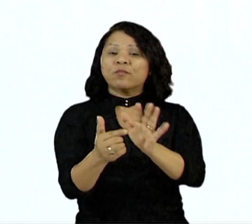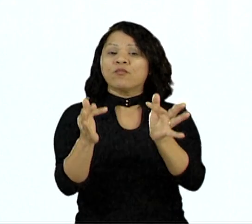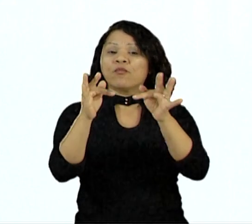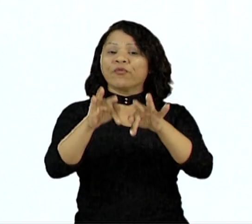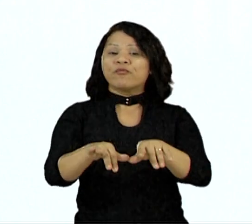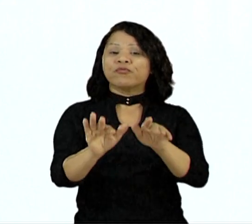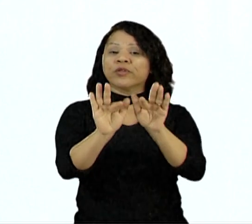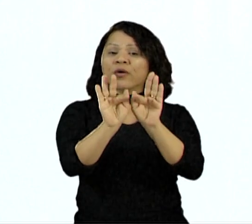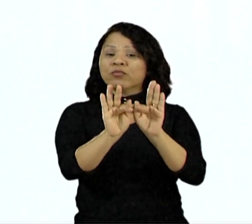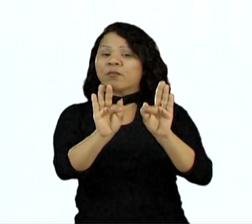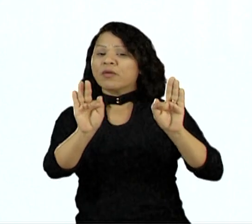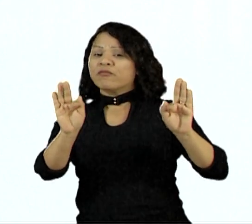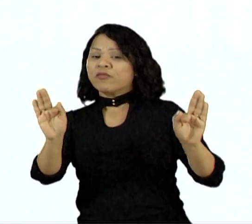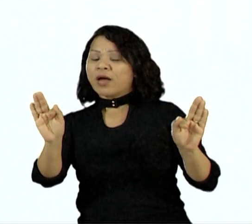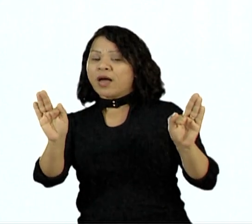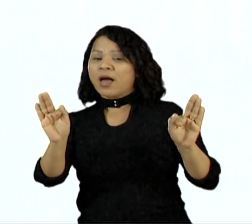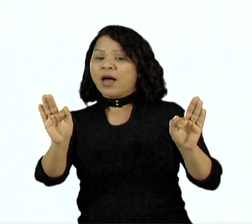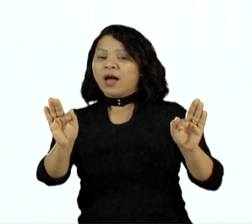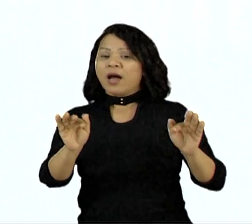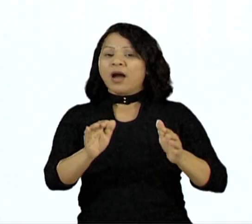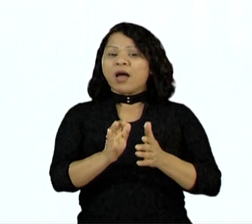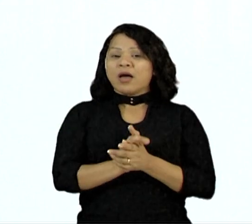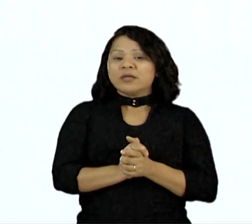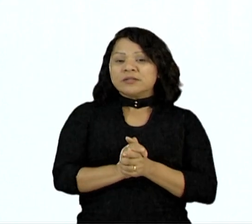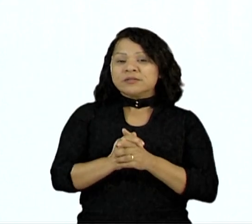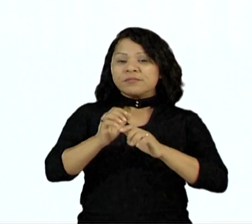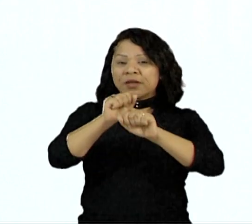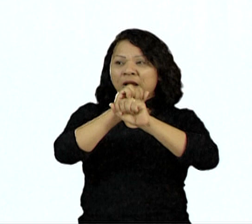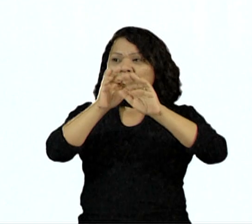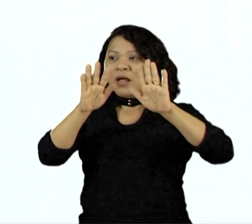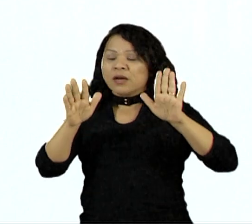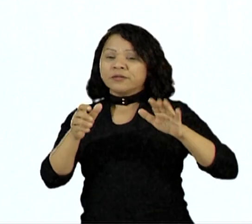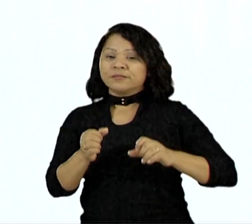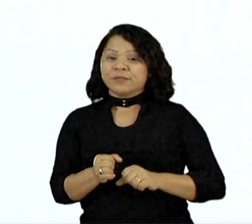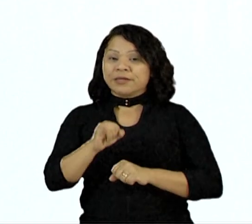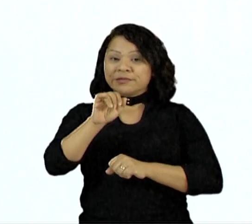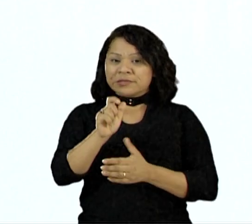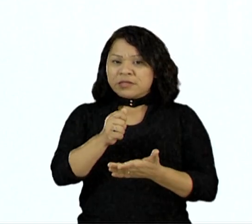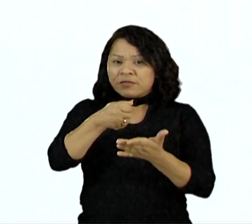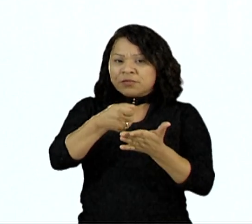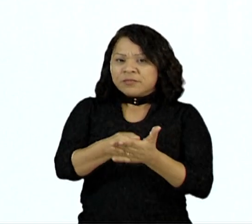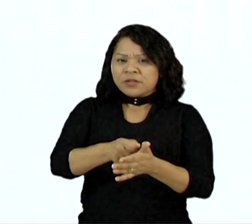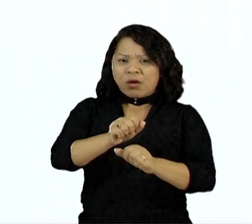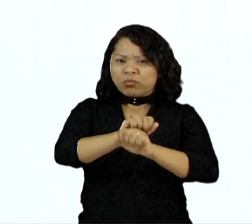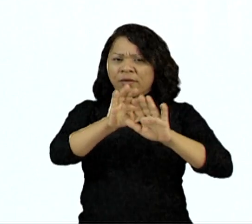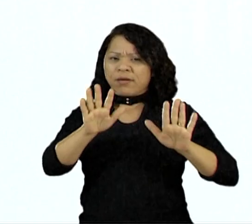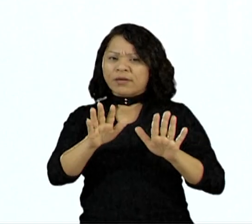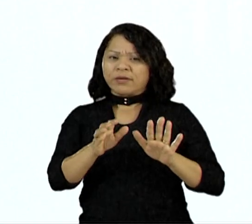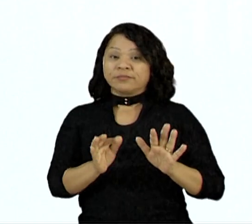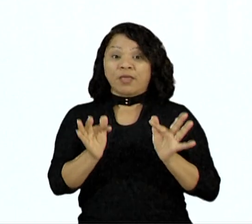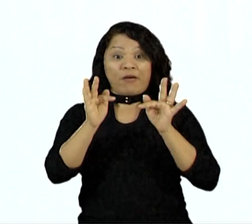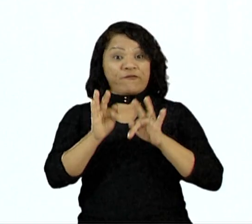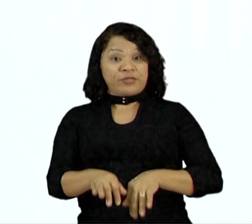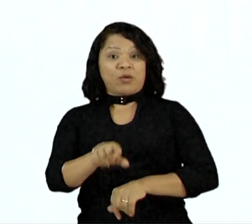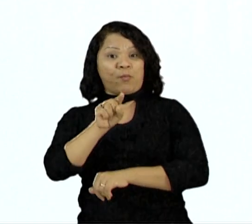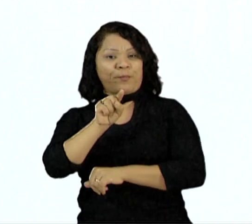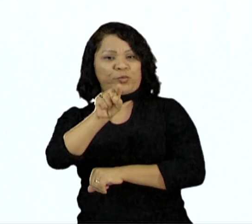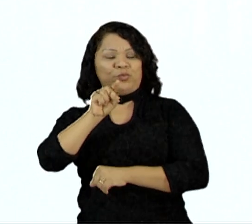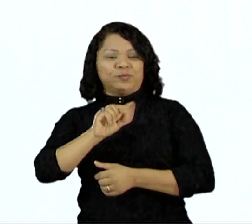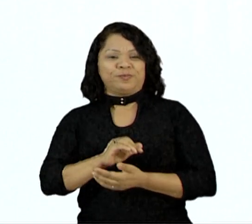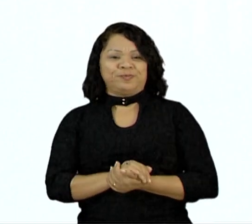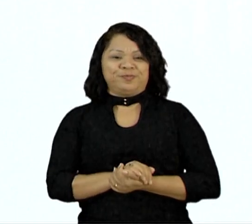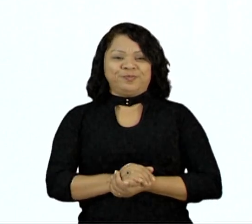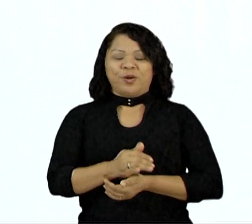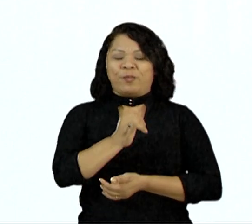frase declarativa. Quando eu vou afirmar ou negar algo, quando eu vou declarar. Terminei a minha frase, ponto.